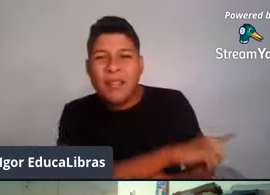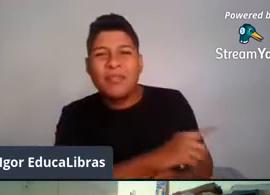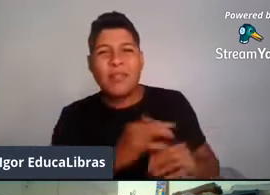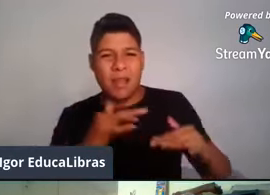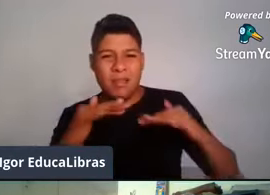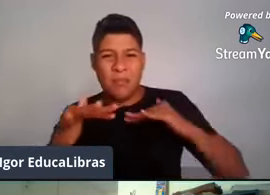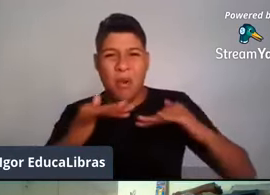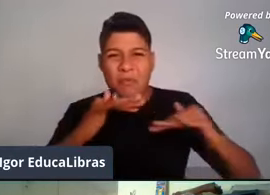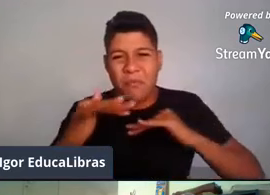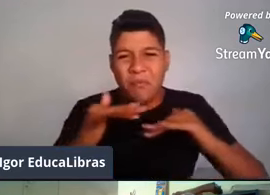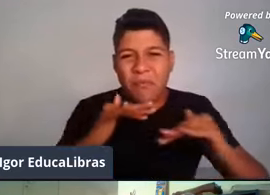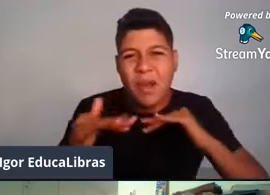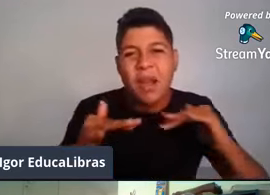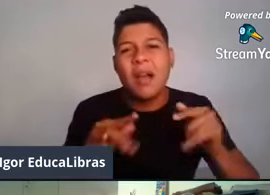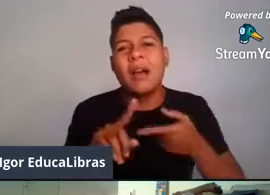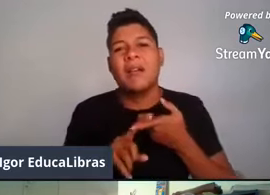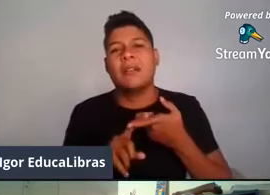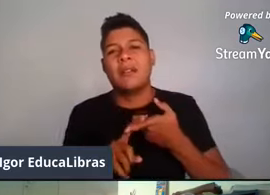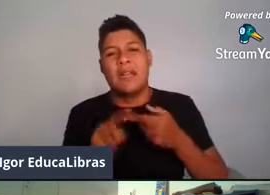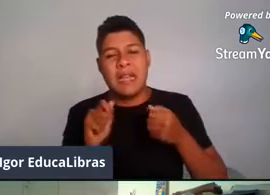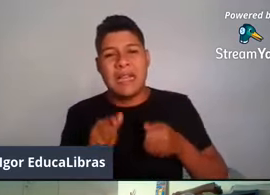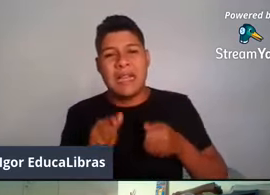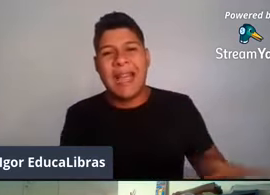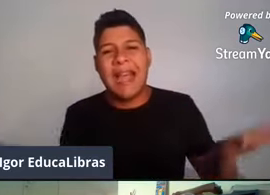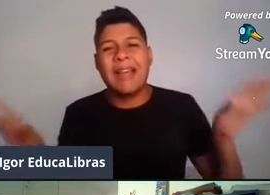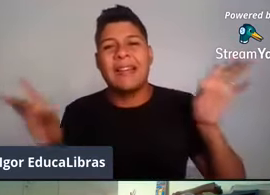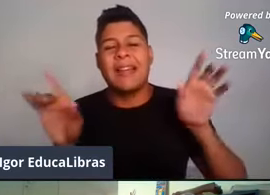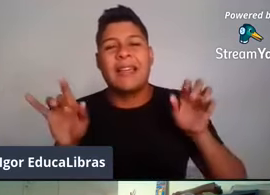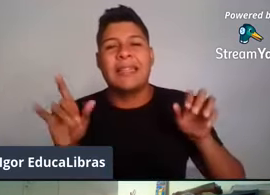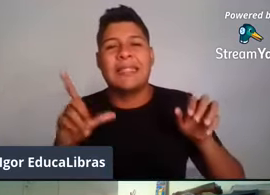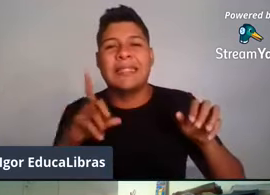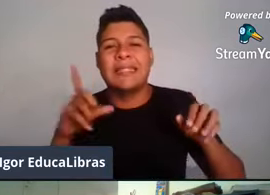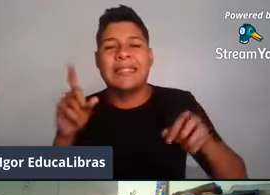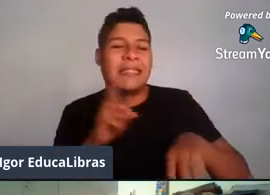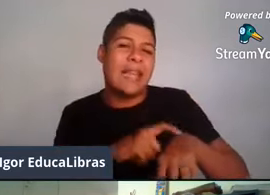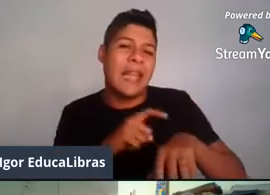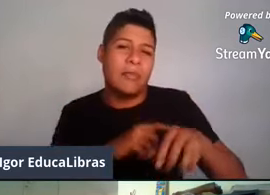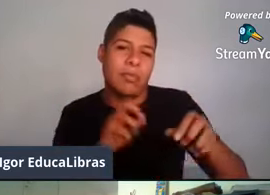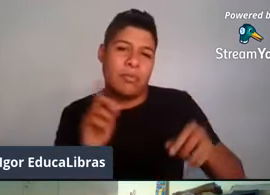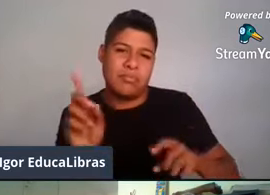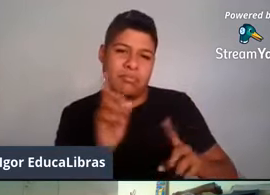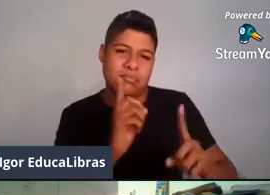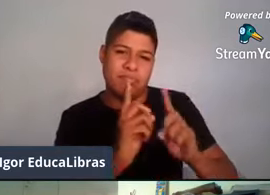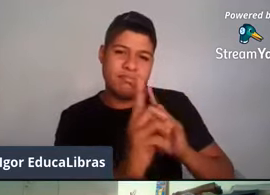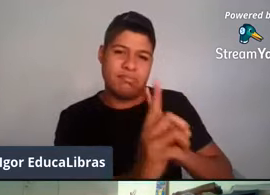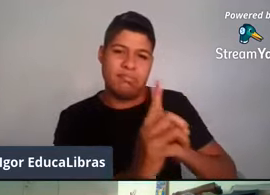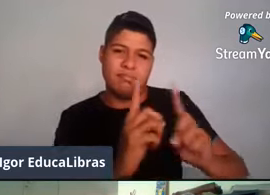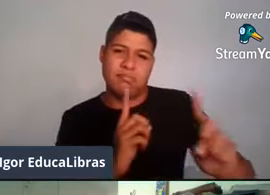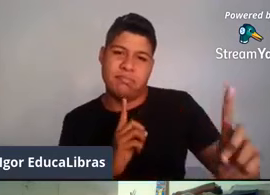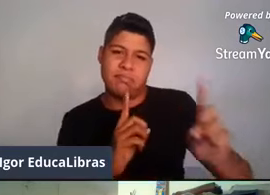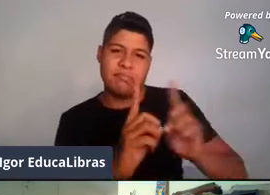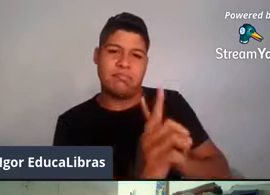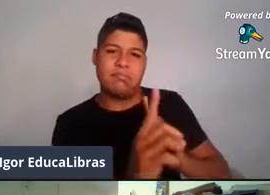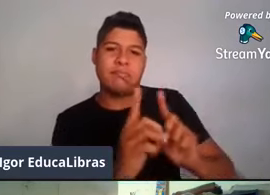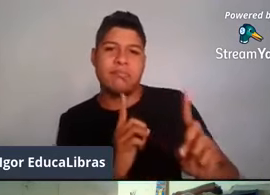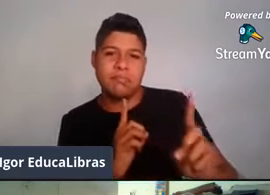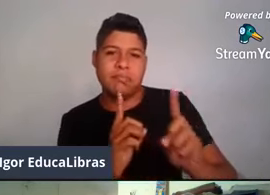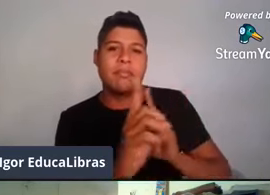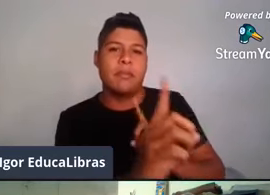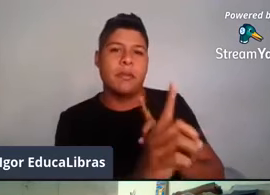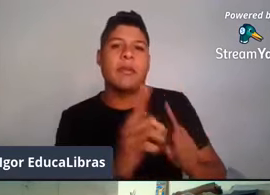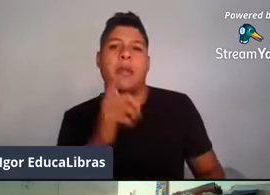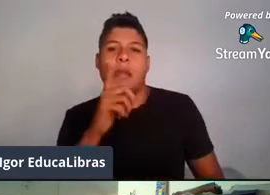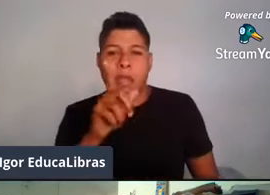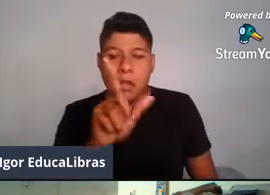locomoção, gasta um tempo maior de deslocamento entre casa, trabalho e casa, né? Então, eu acho que se a gente